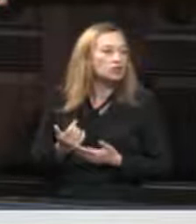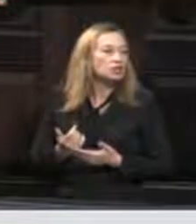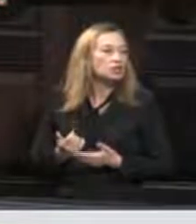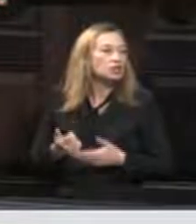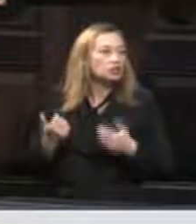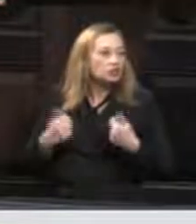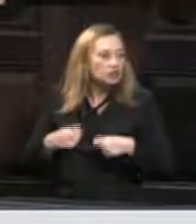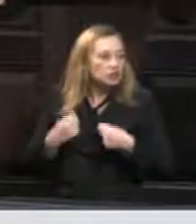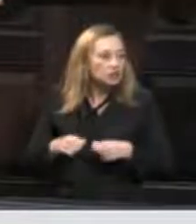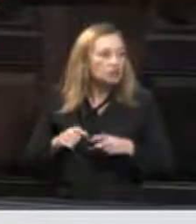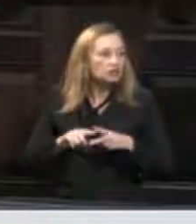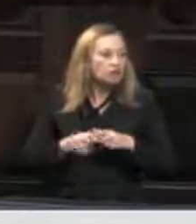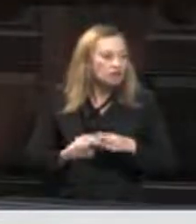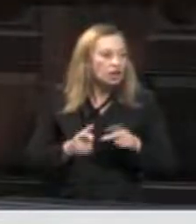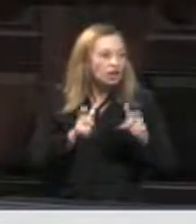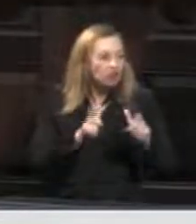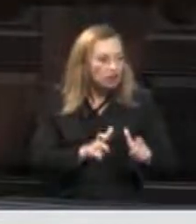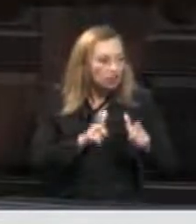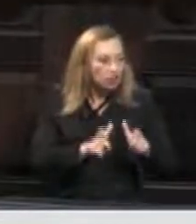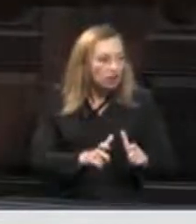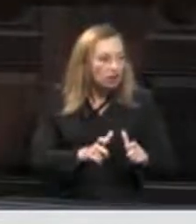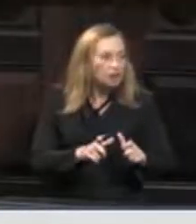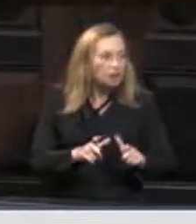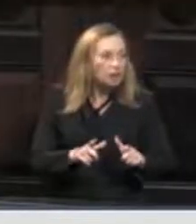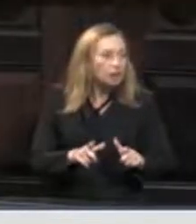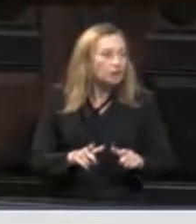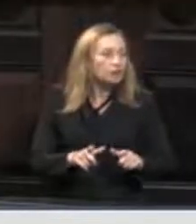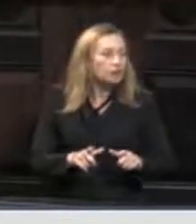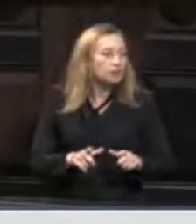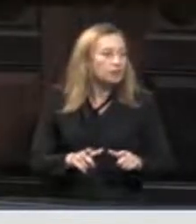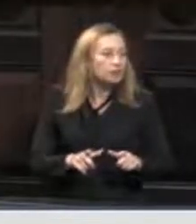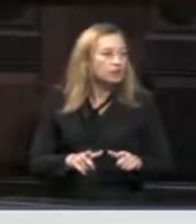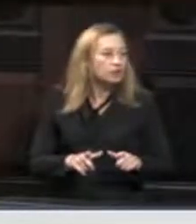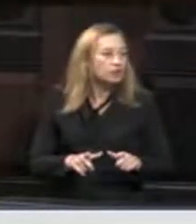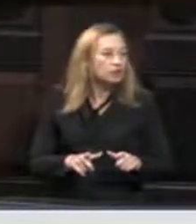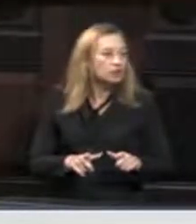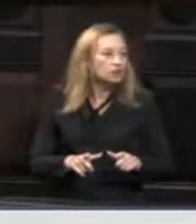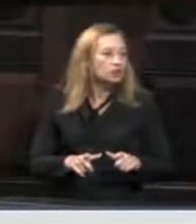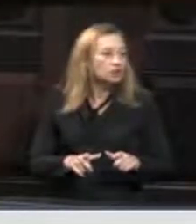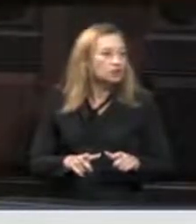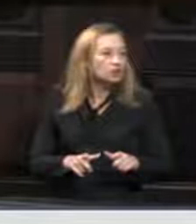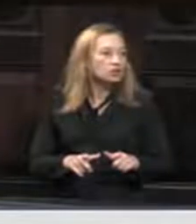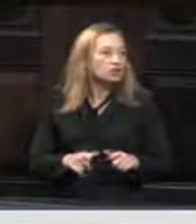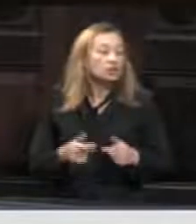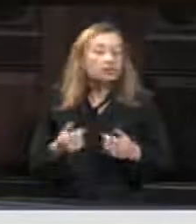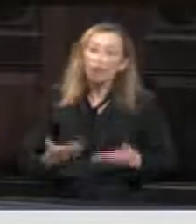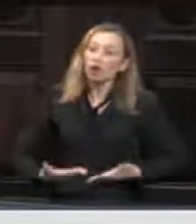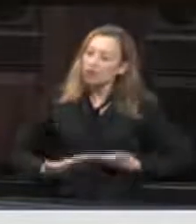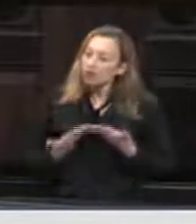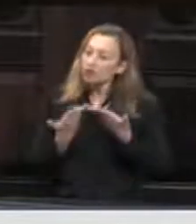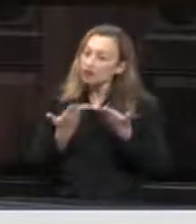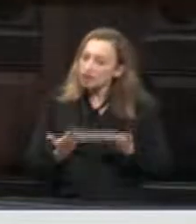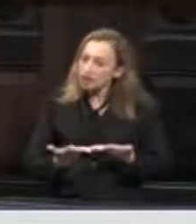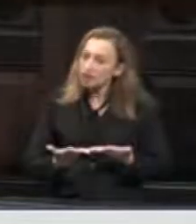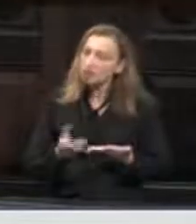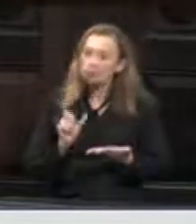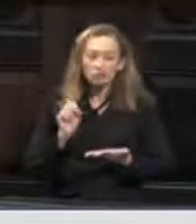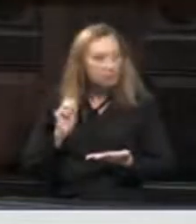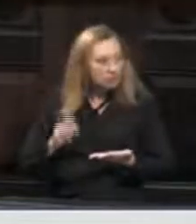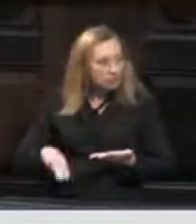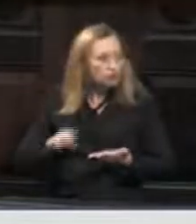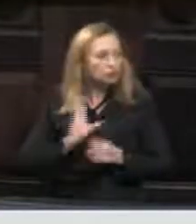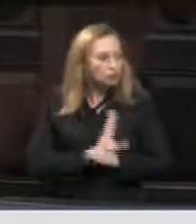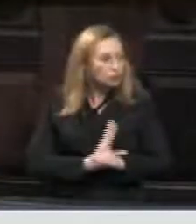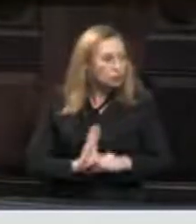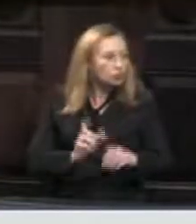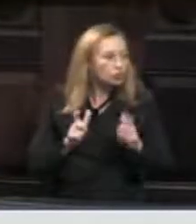qualquer casa como o IPDH deve oferecer, e essa contrapartida ela tem sido oferecida. É fundamental, é imprescindível